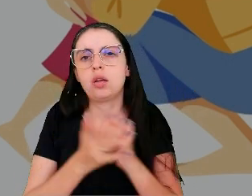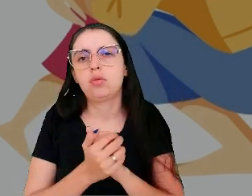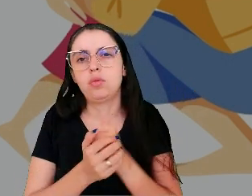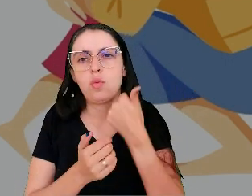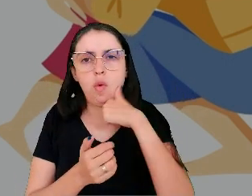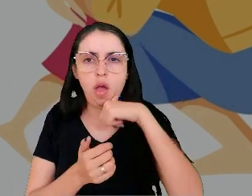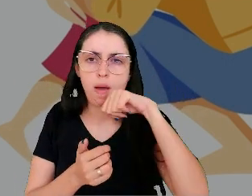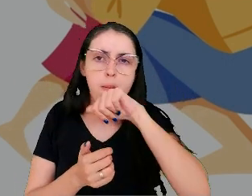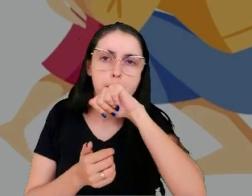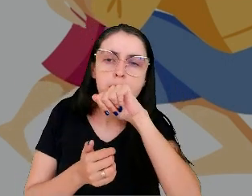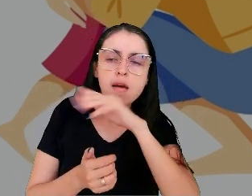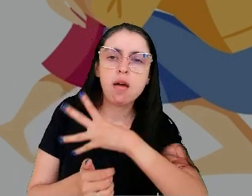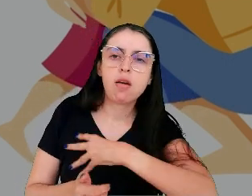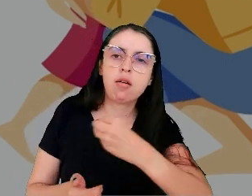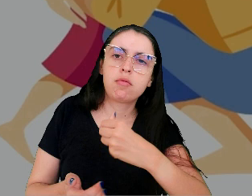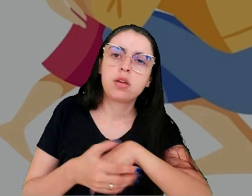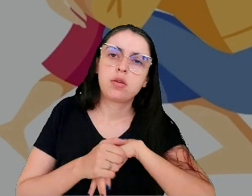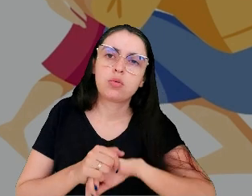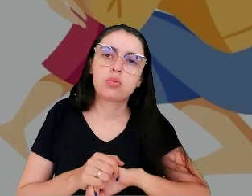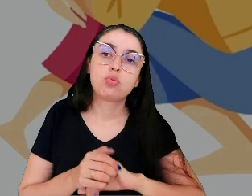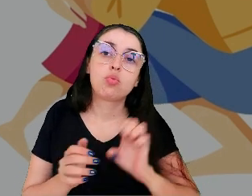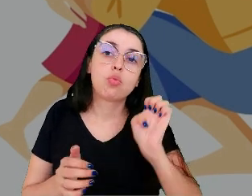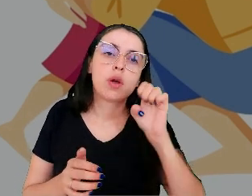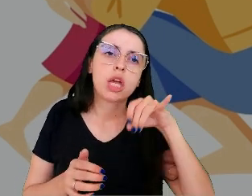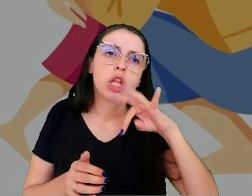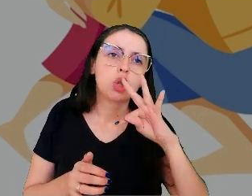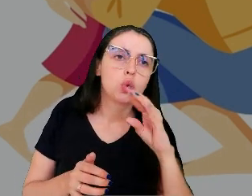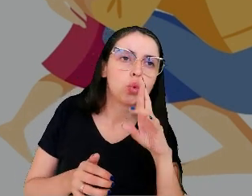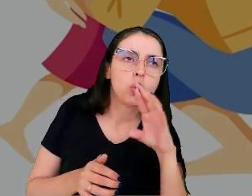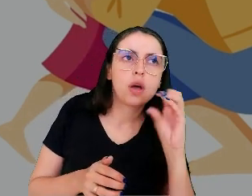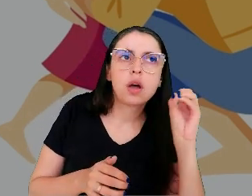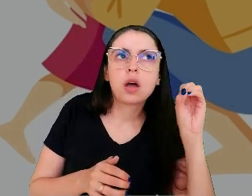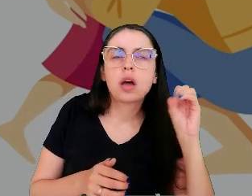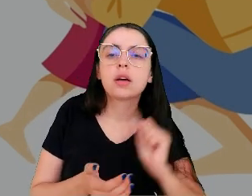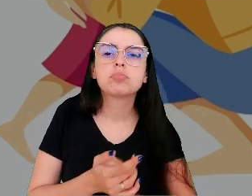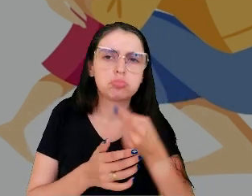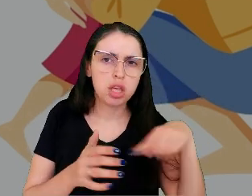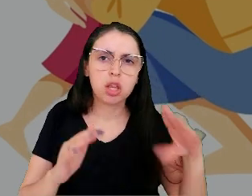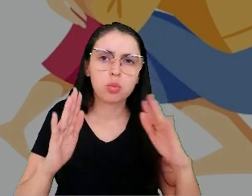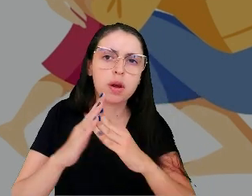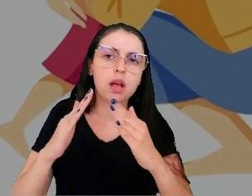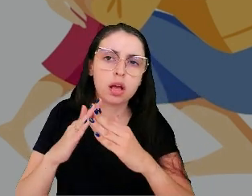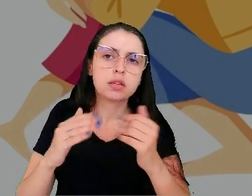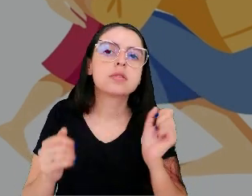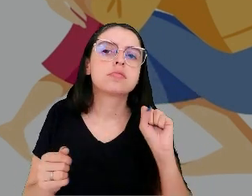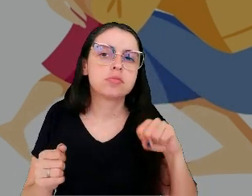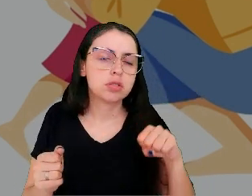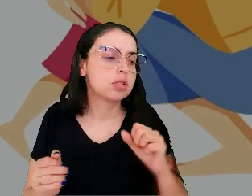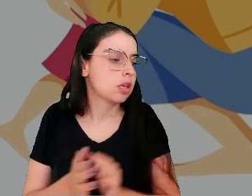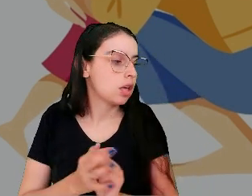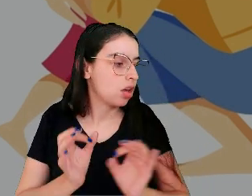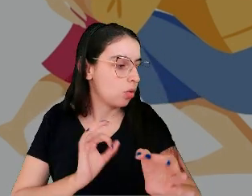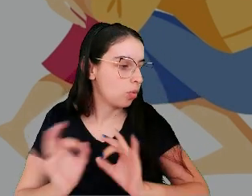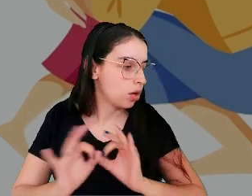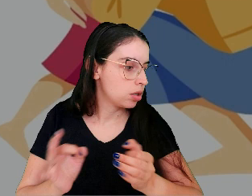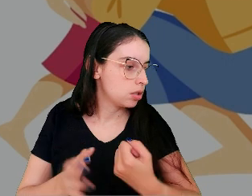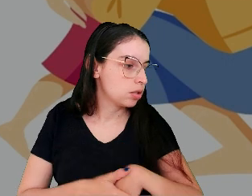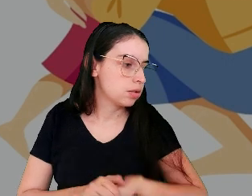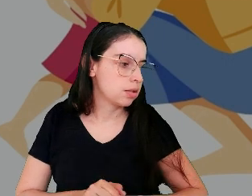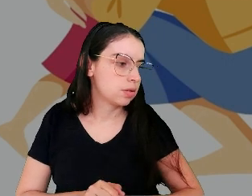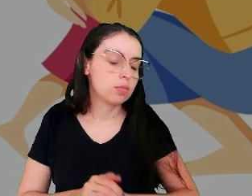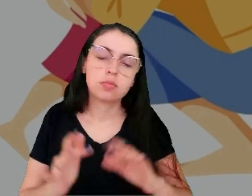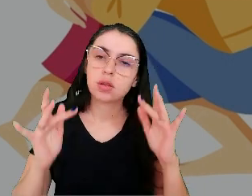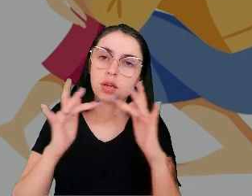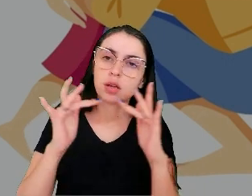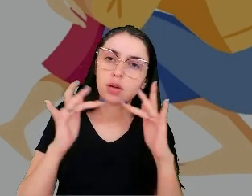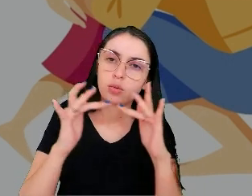contato. O que é isso, José? Já é o Heitor indo para casa? Aí ela já preparando, né? Eu tenho até do